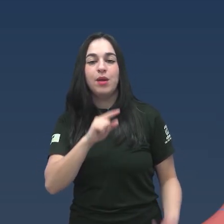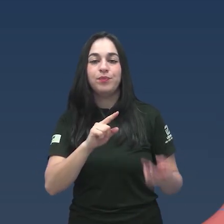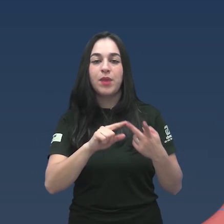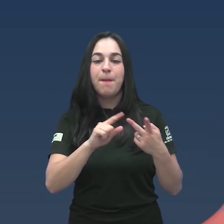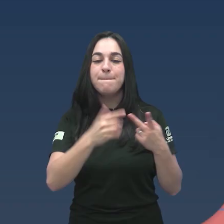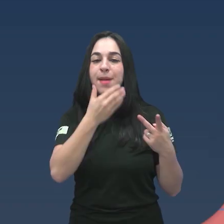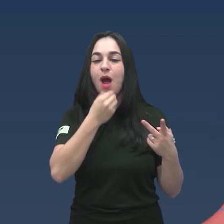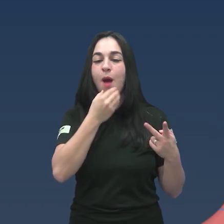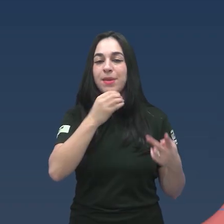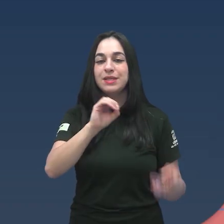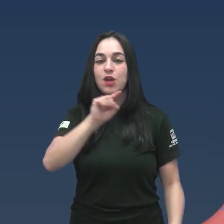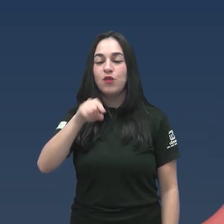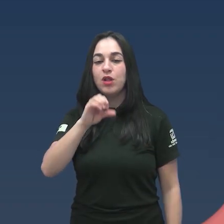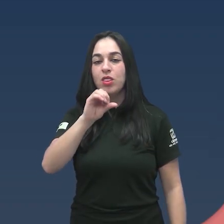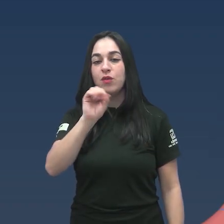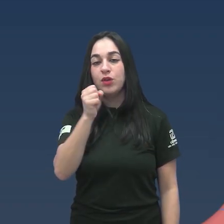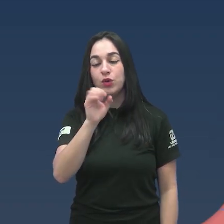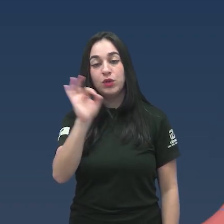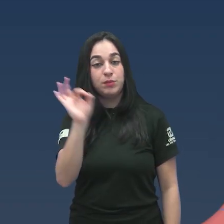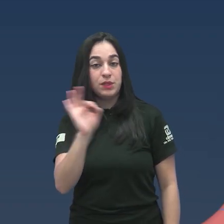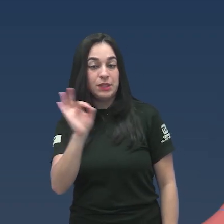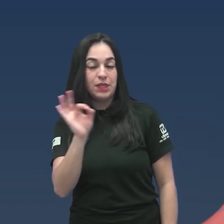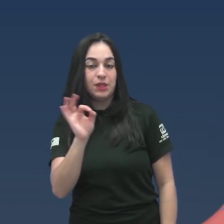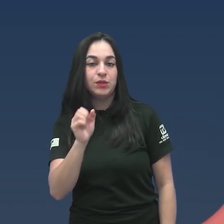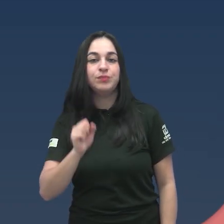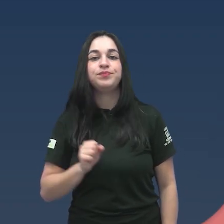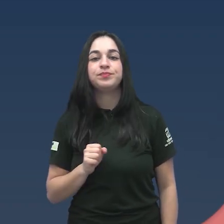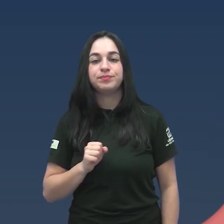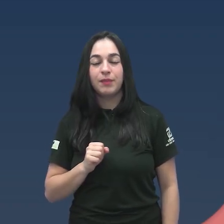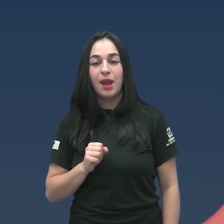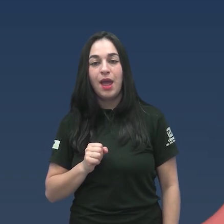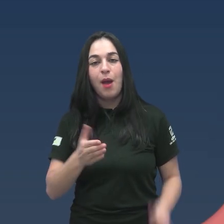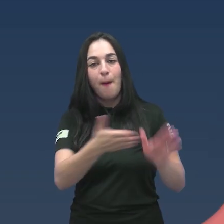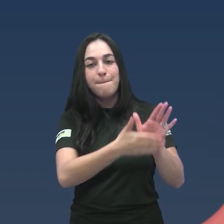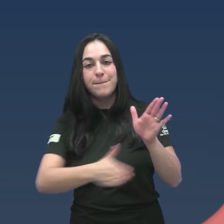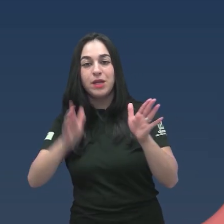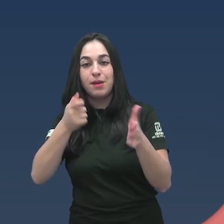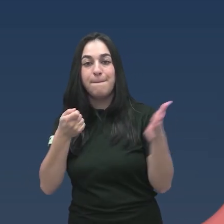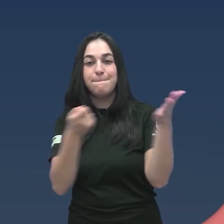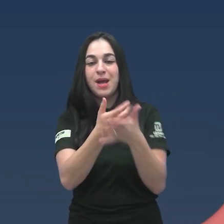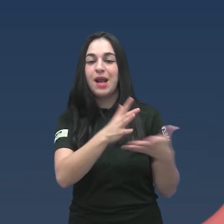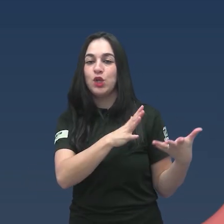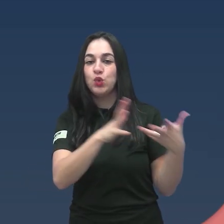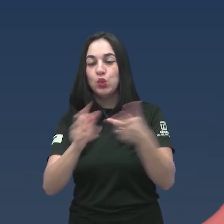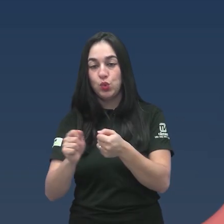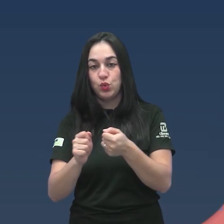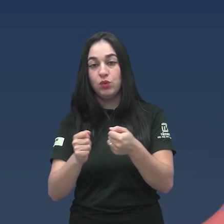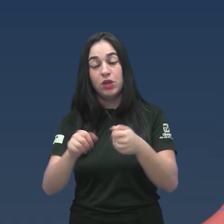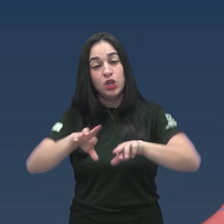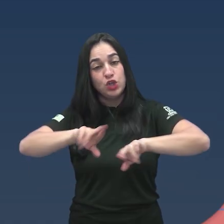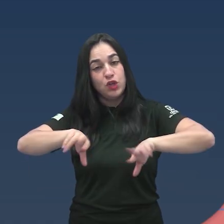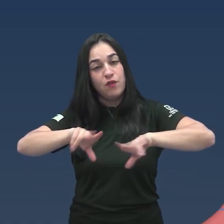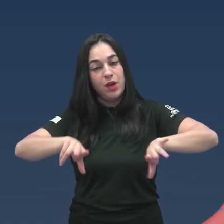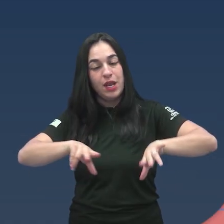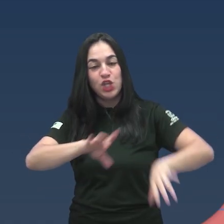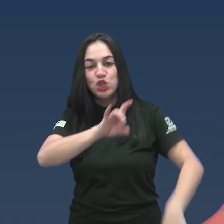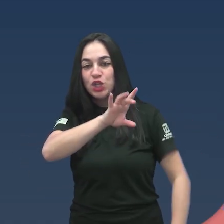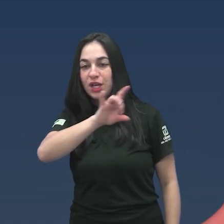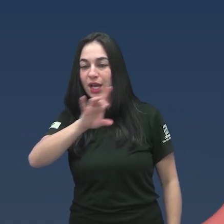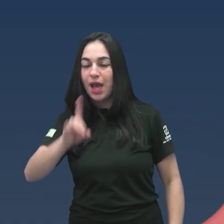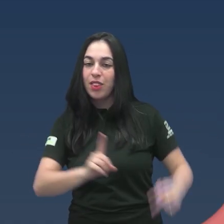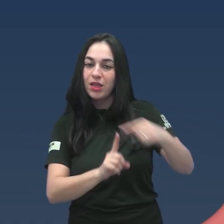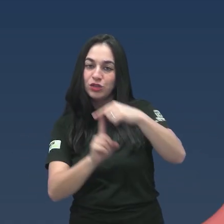para mulheres e 0,98% para homens. Os prazos para a quitação da dívida também